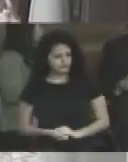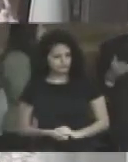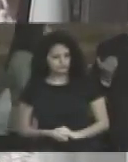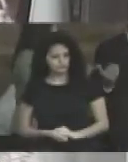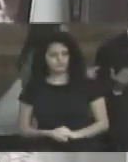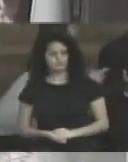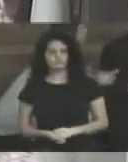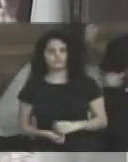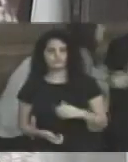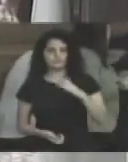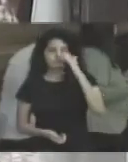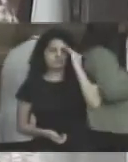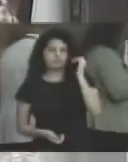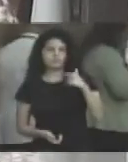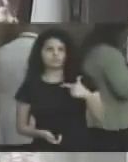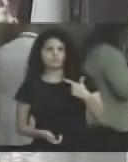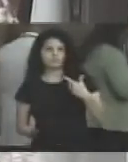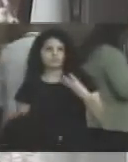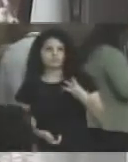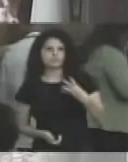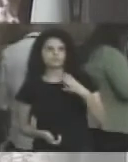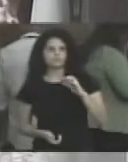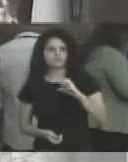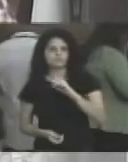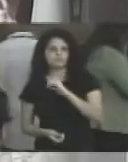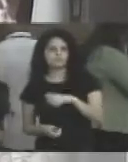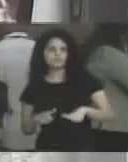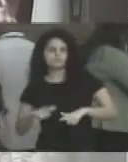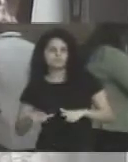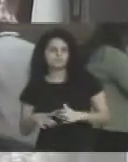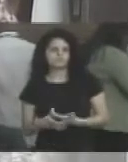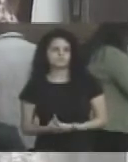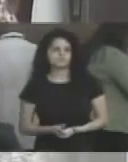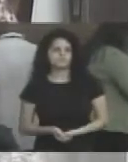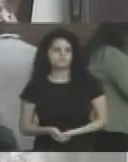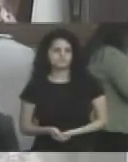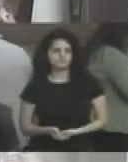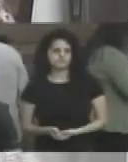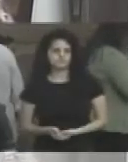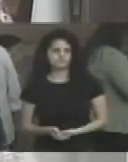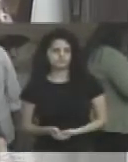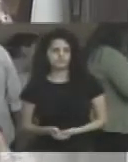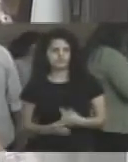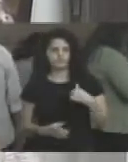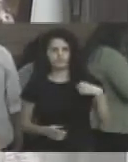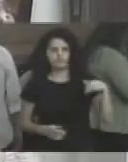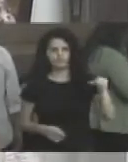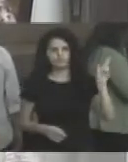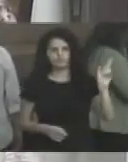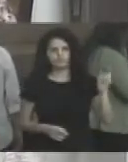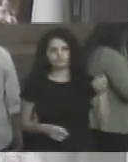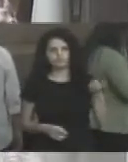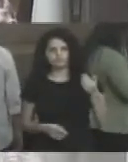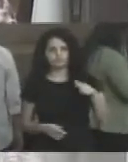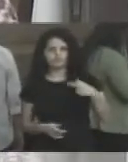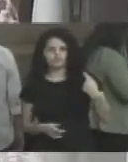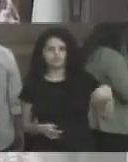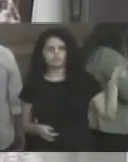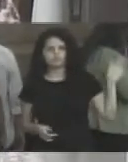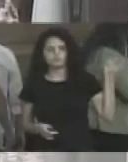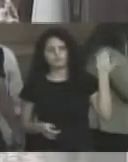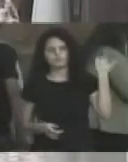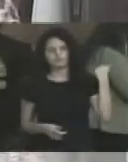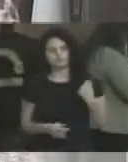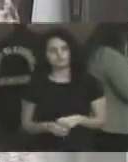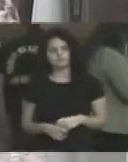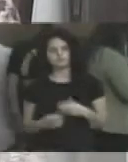de 400 empregos. Então, se a gente não se mobilizar agora, eu estive semana passada em Brasília, agradeço ao